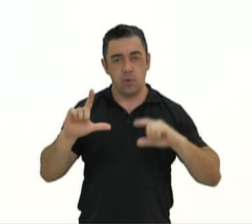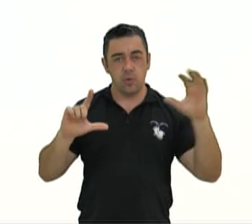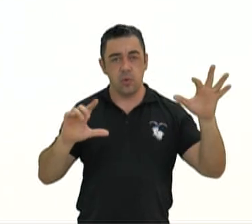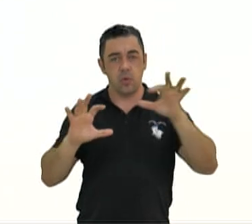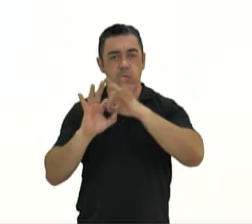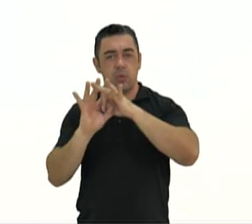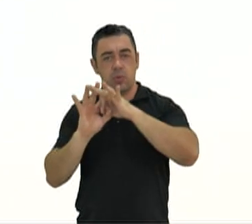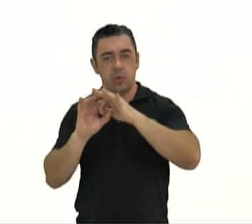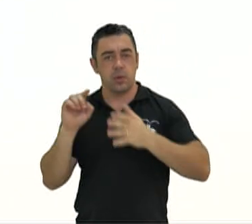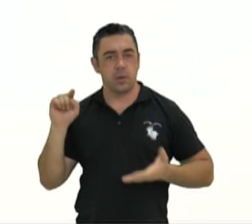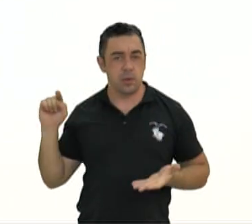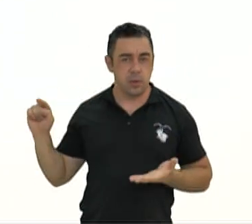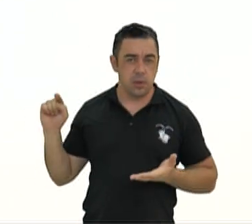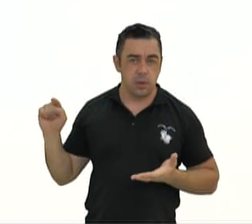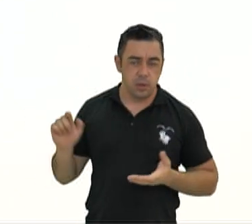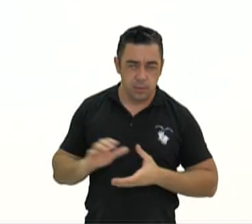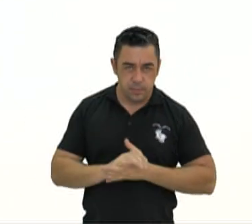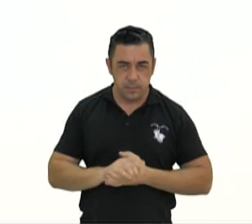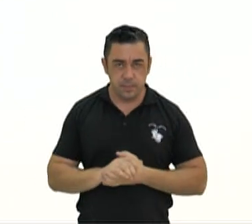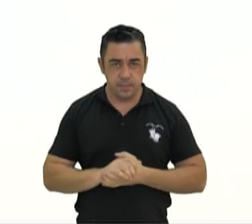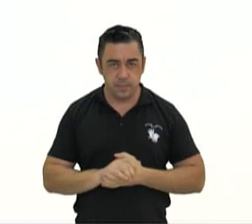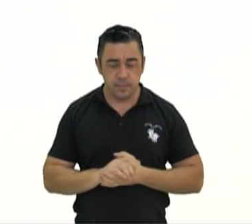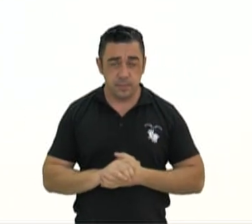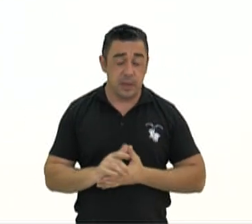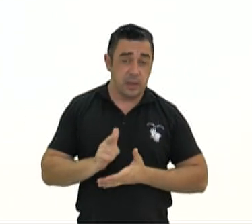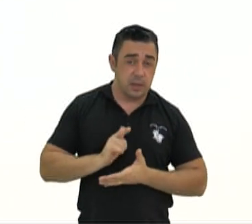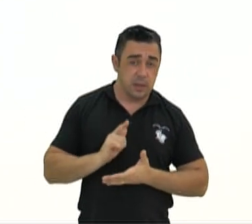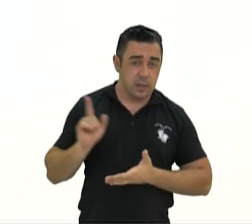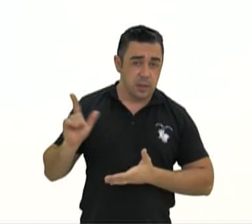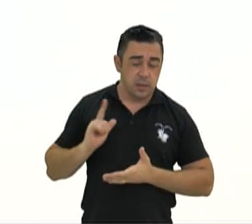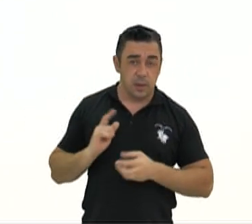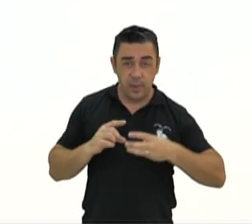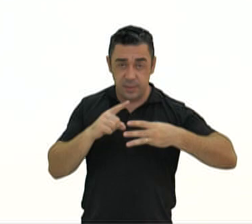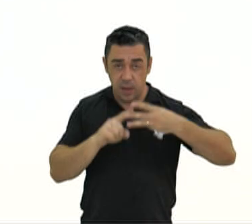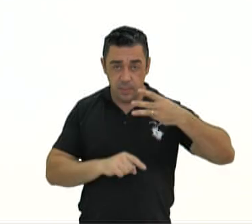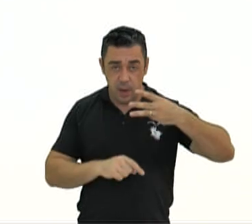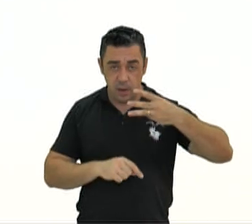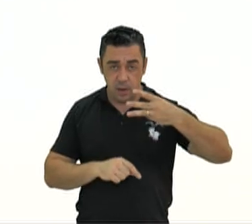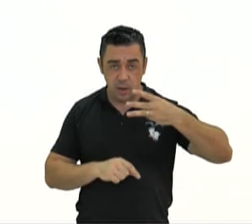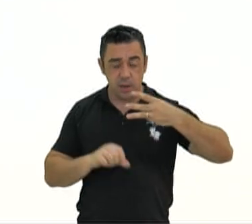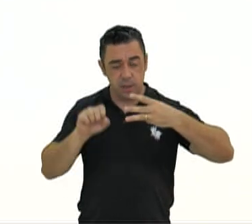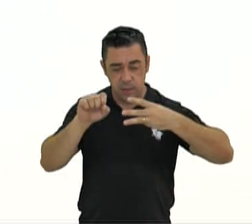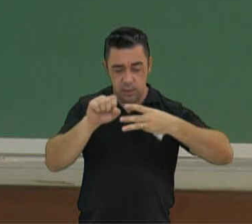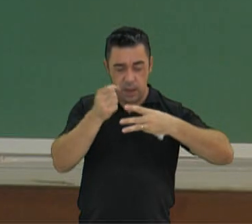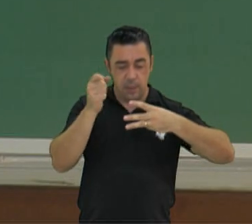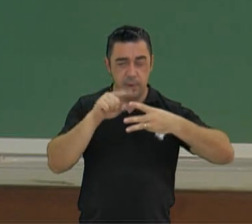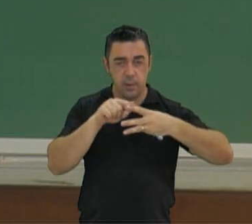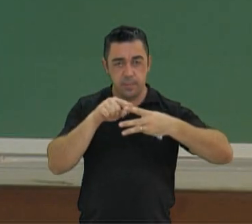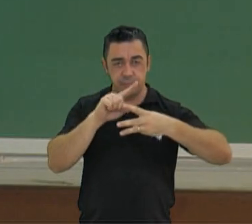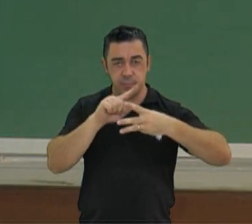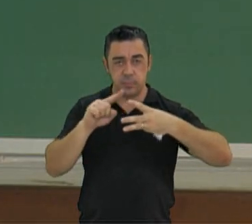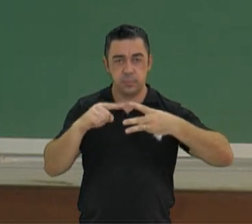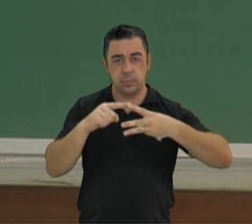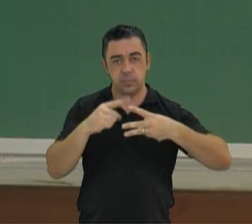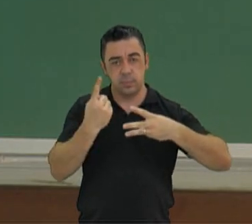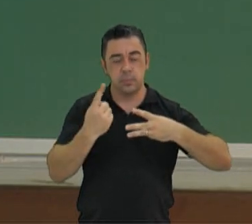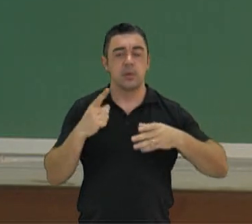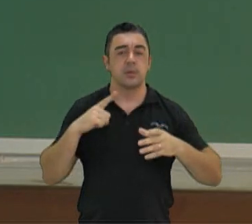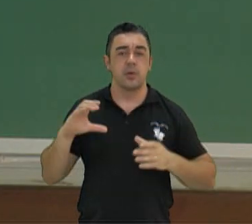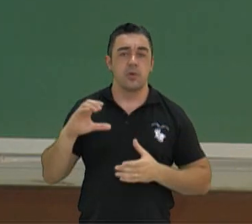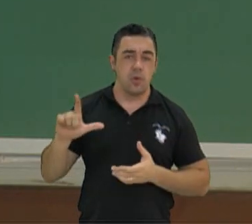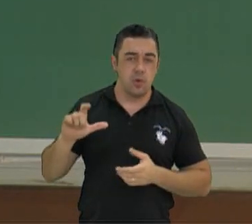ligado, entra no lugar delas. Aí, se tiver uma tripla, quebra uma das ligações pi e o cloro